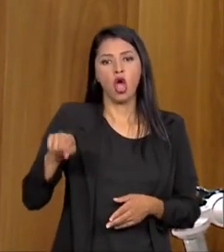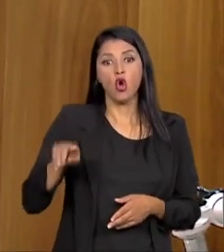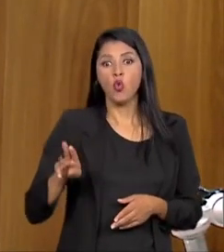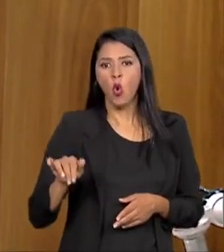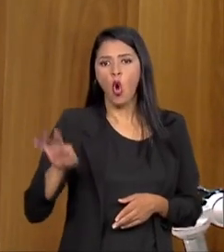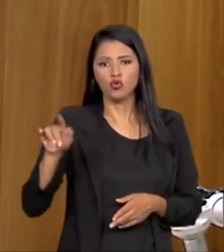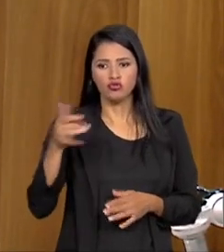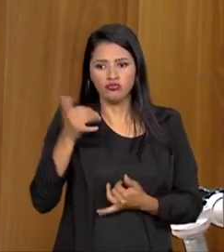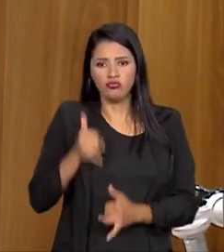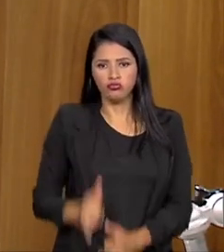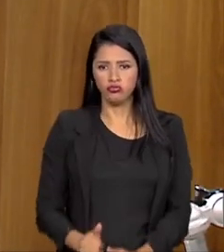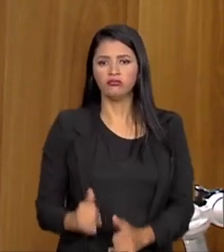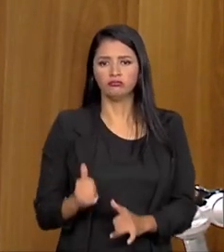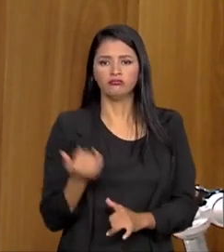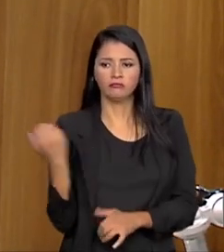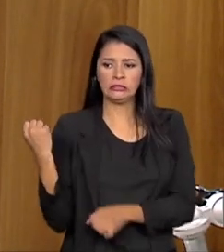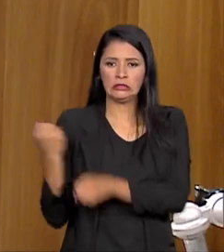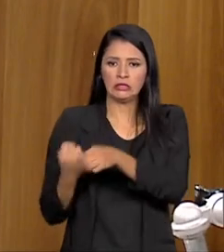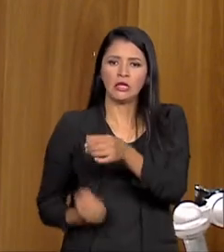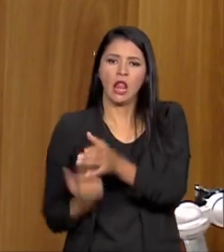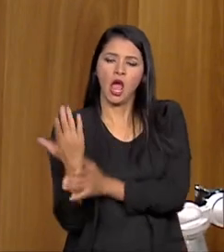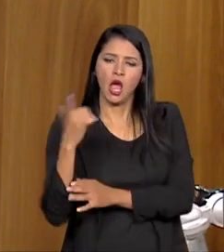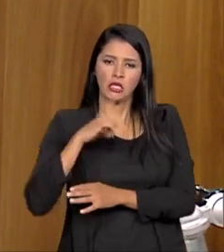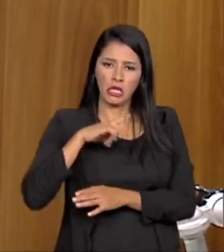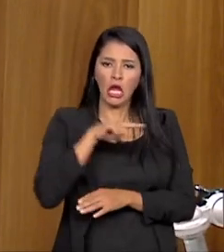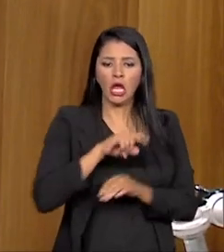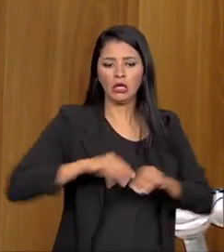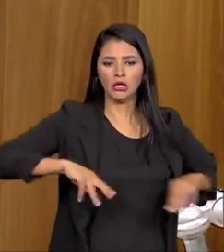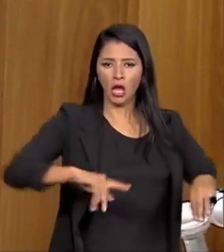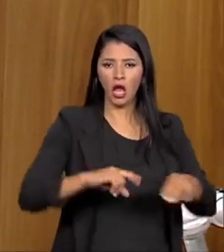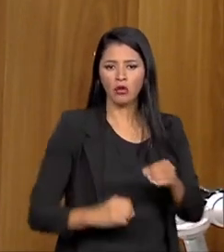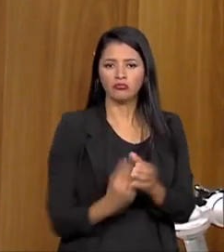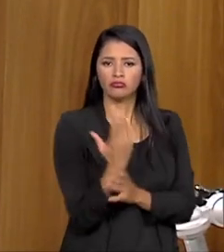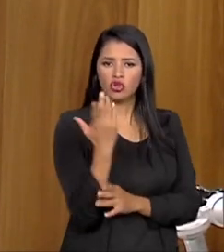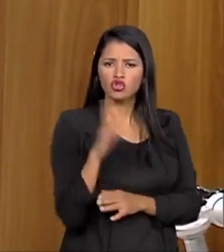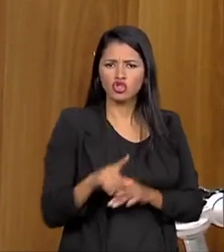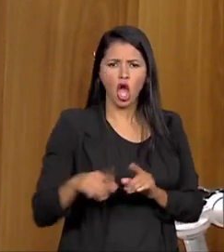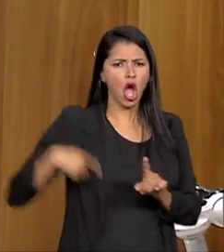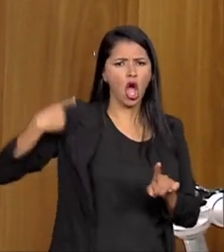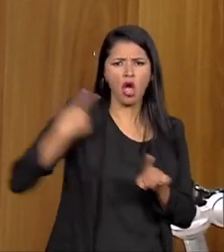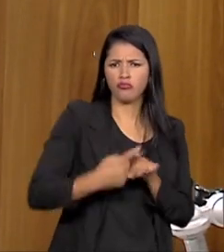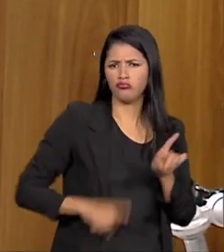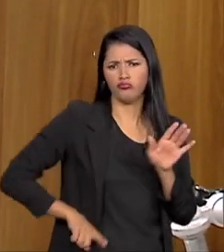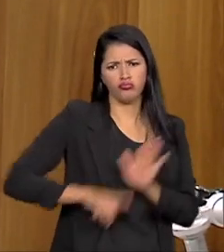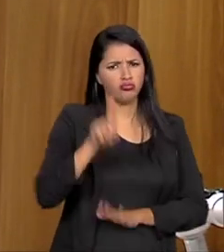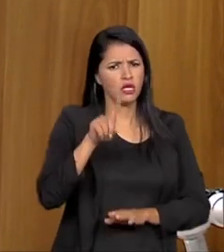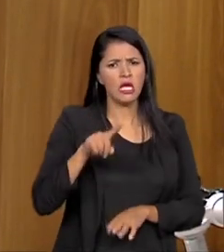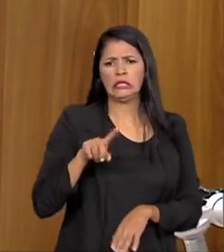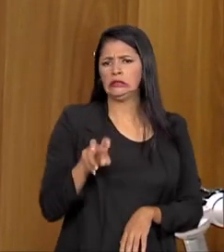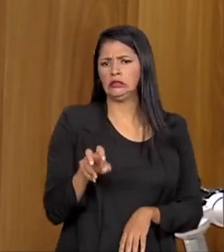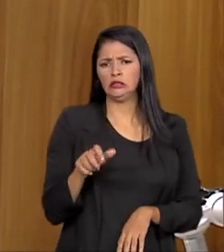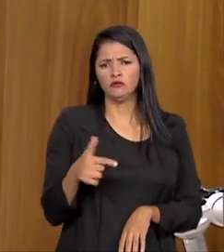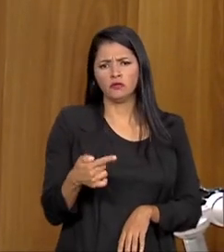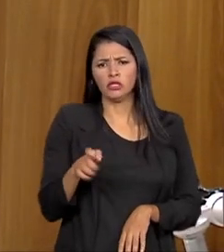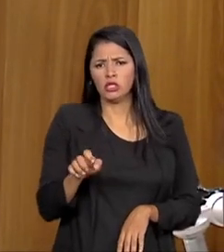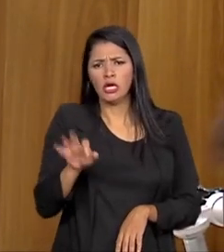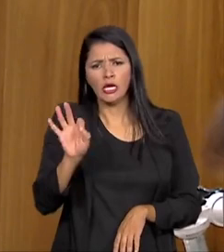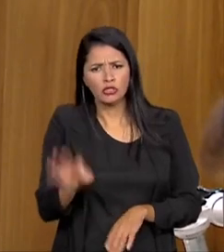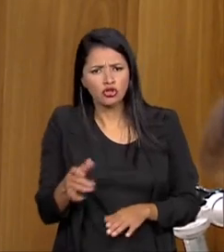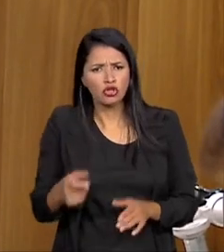de instalação de óleônicas e solar interna né 21 GB instalados de